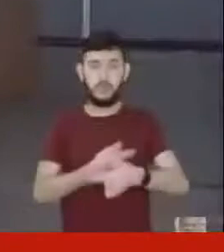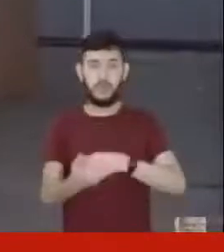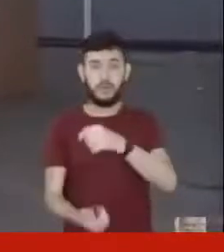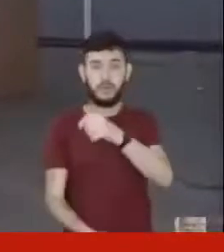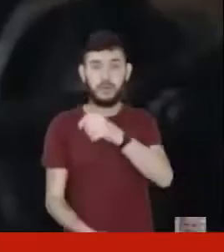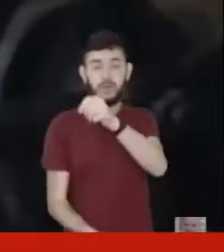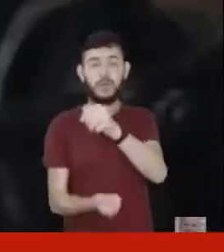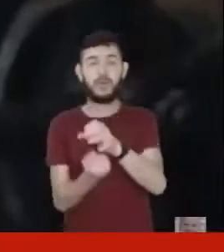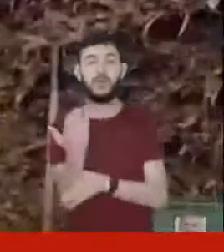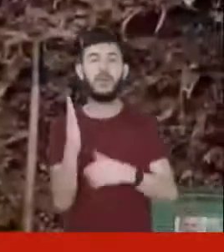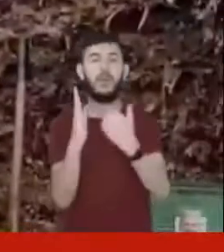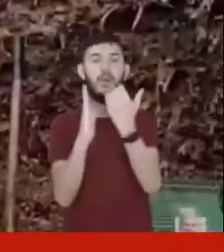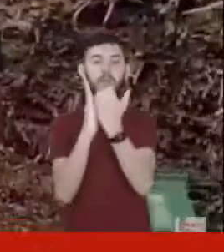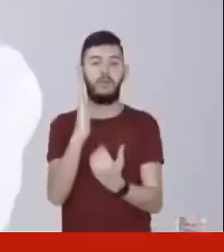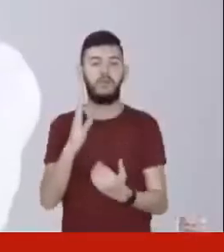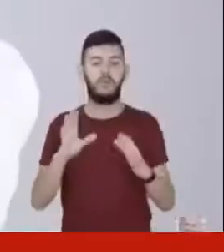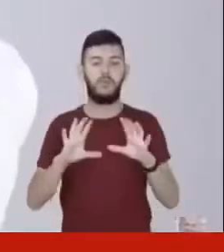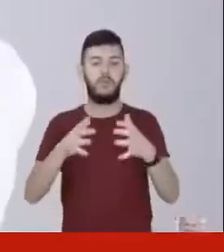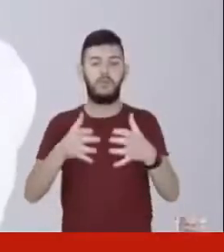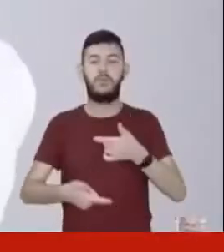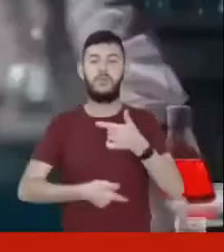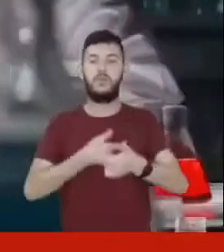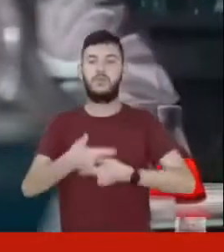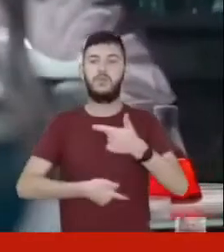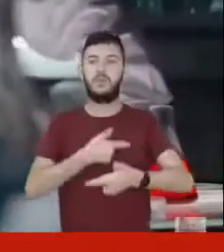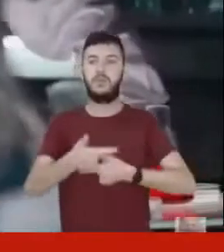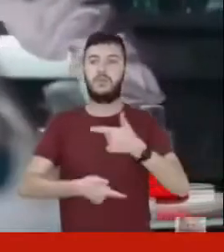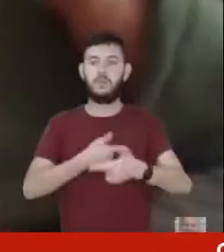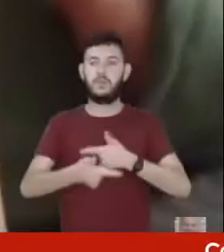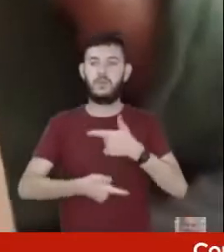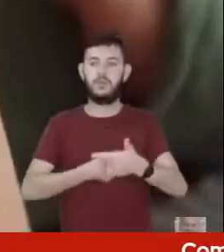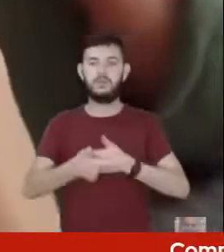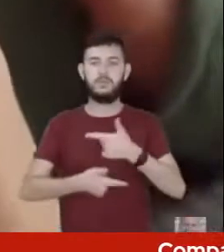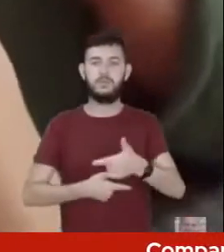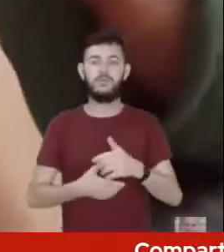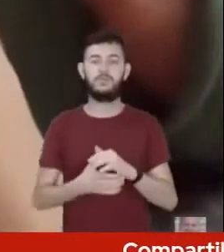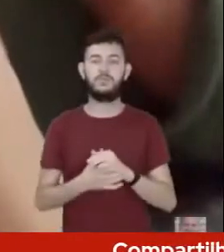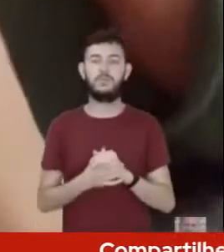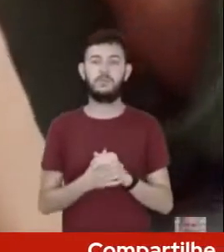trabalhadora. Essa pauta traz as letras da nossa vida.